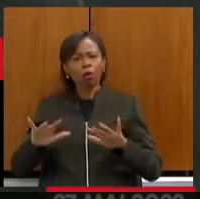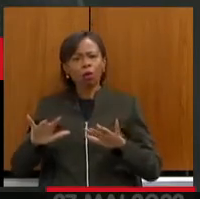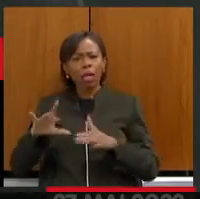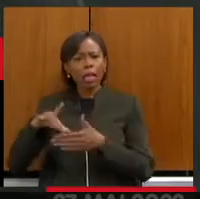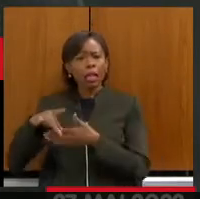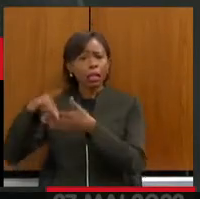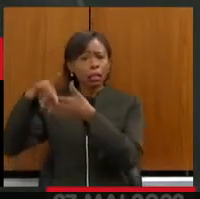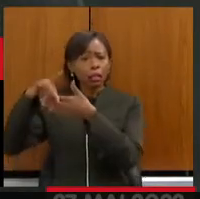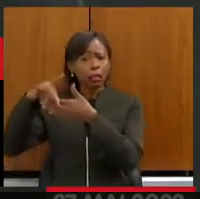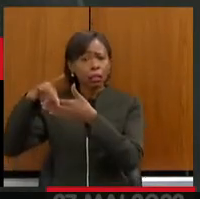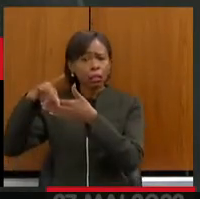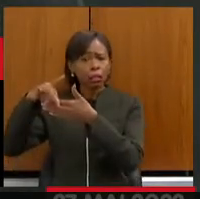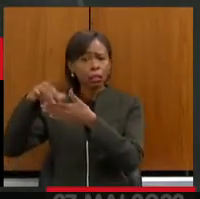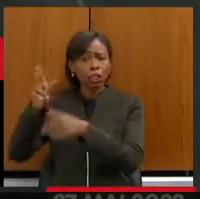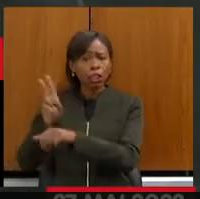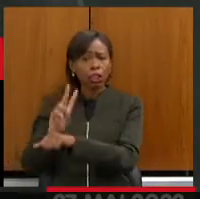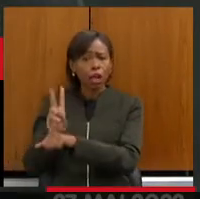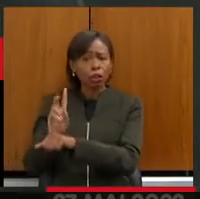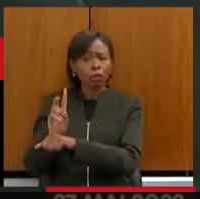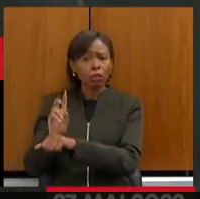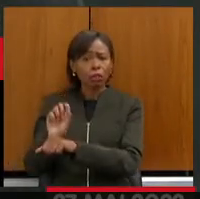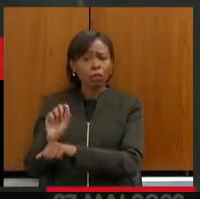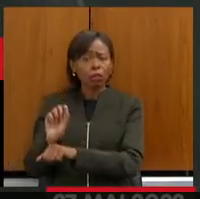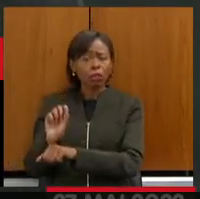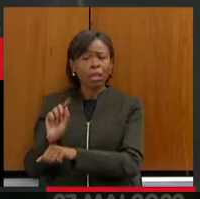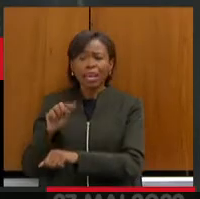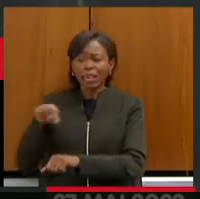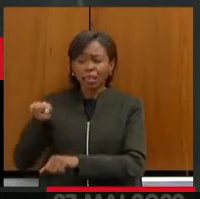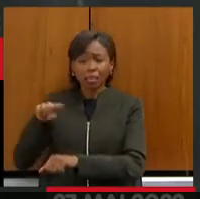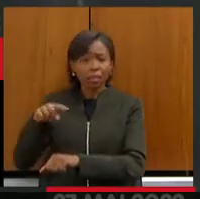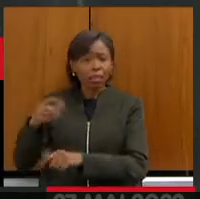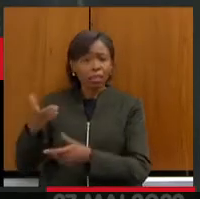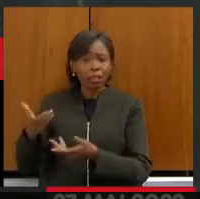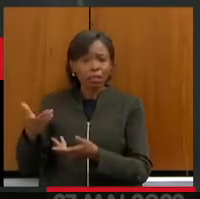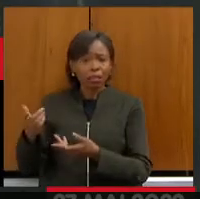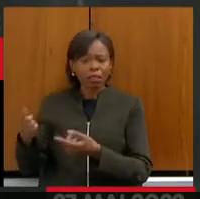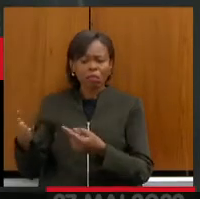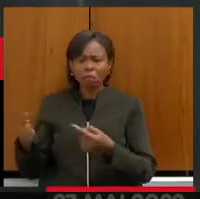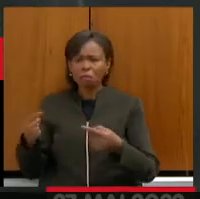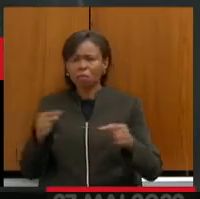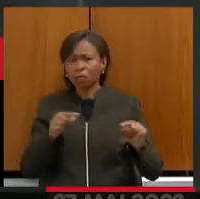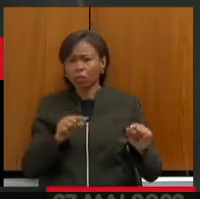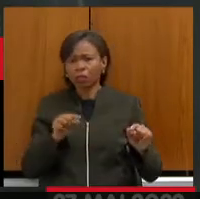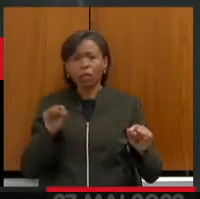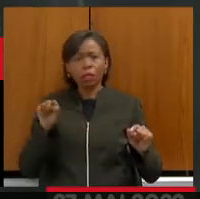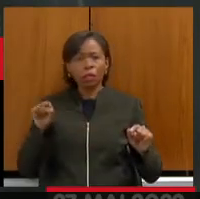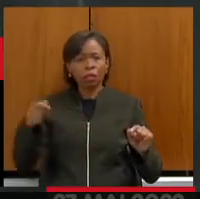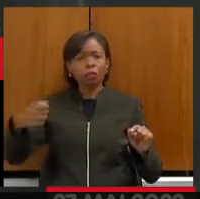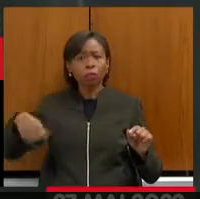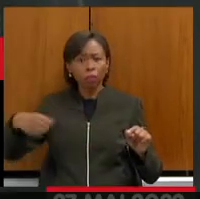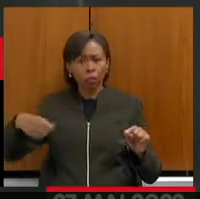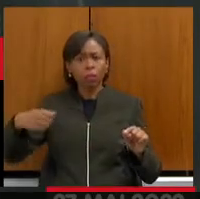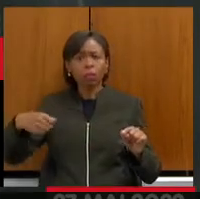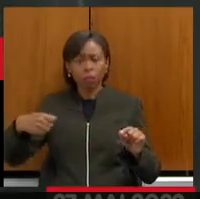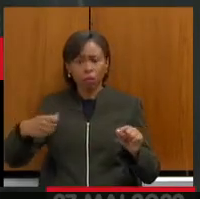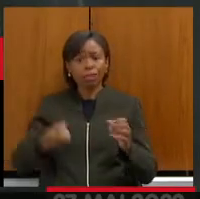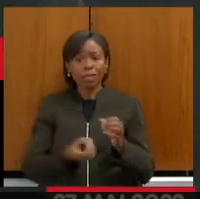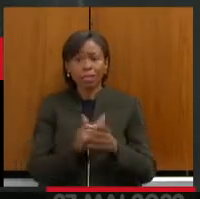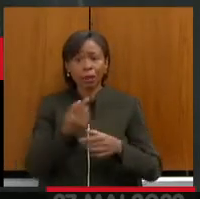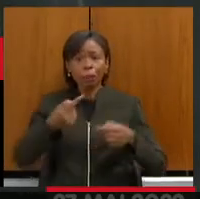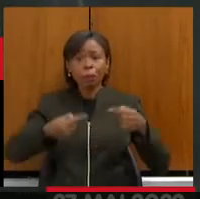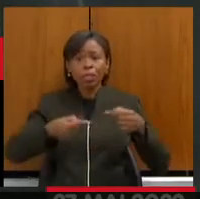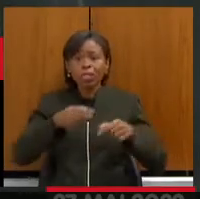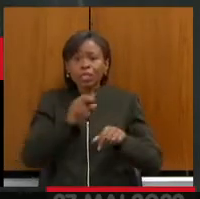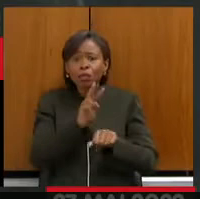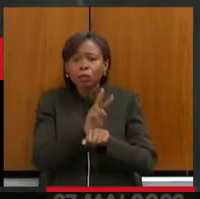que deveriam ser os primeiros e a fazer políticas de proteção são gratidão